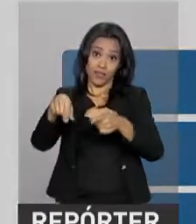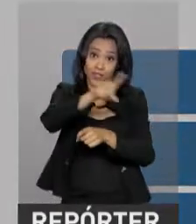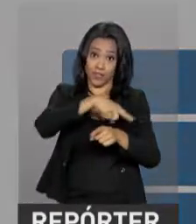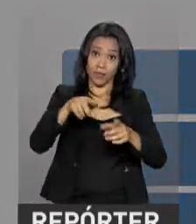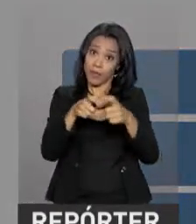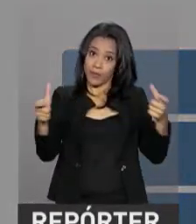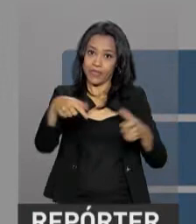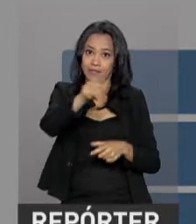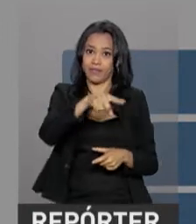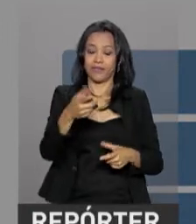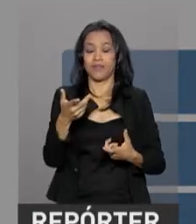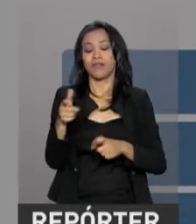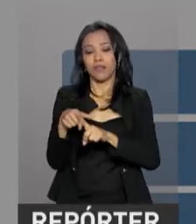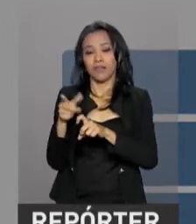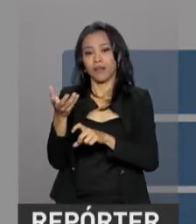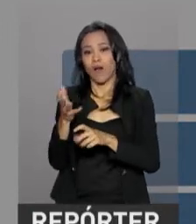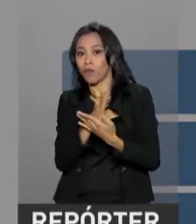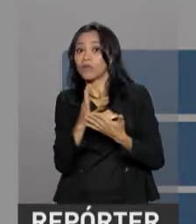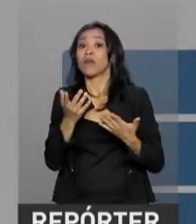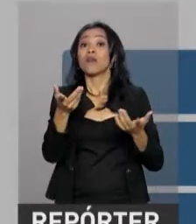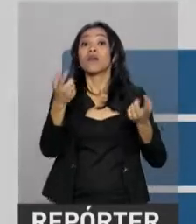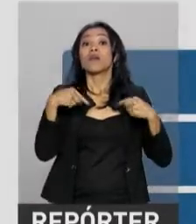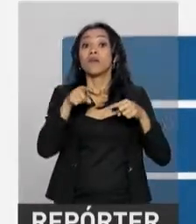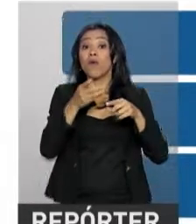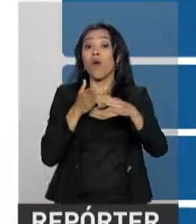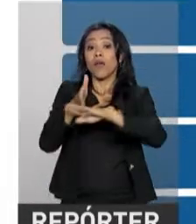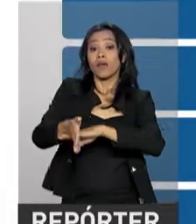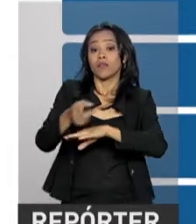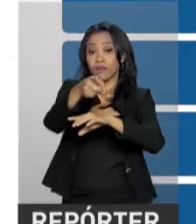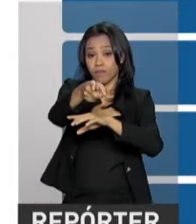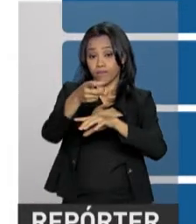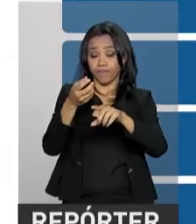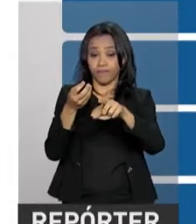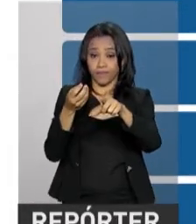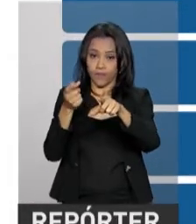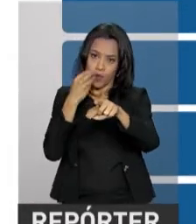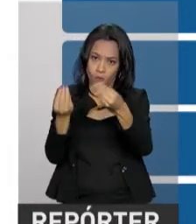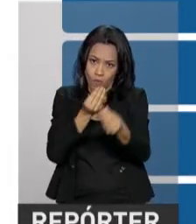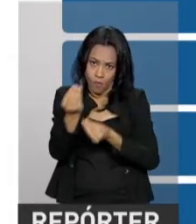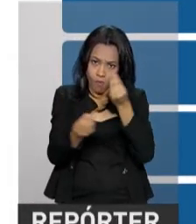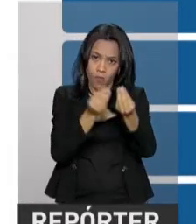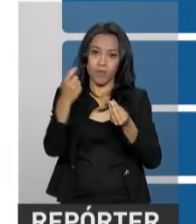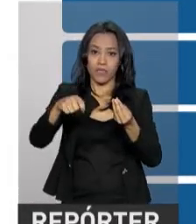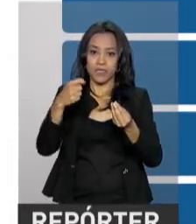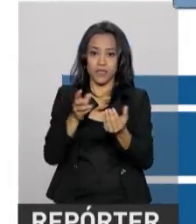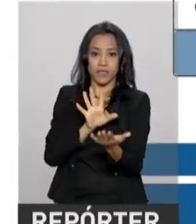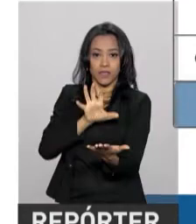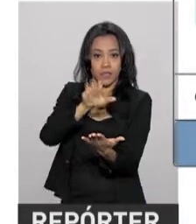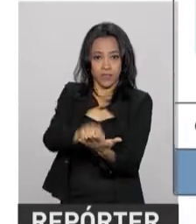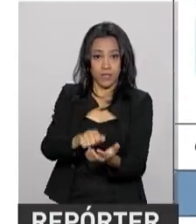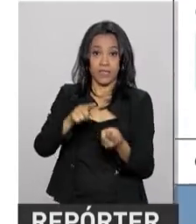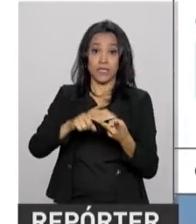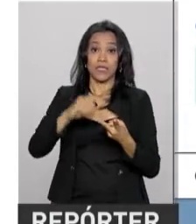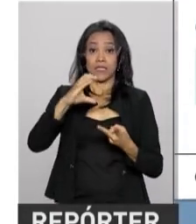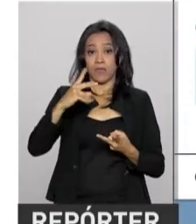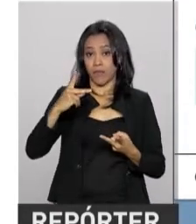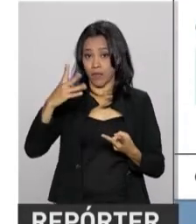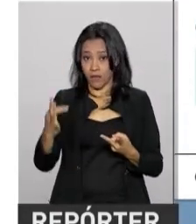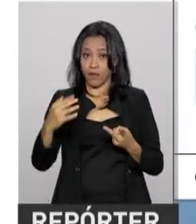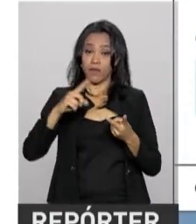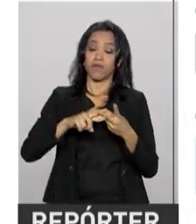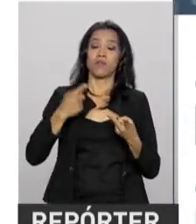acessar a página do participante na internet no processo de inscrição o candidato precisa inserir cpf data de nascimento